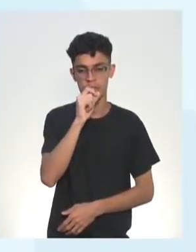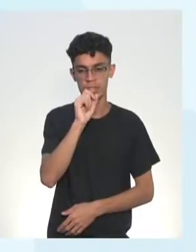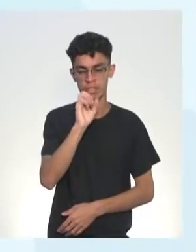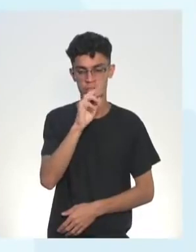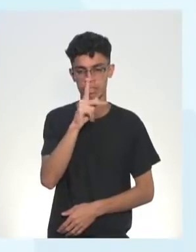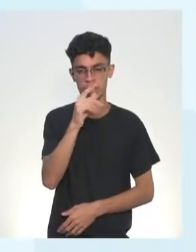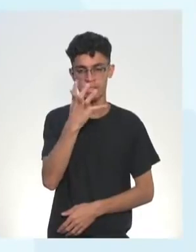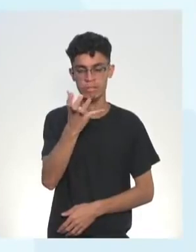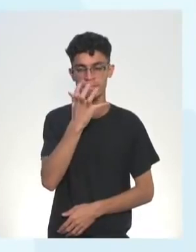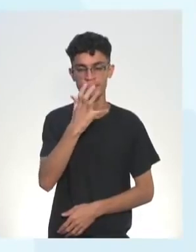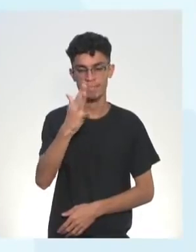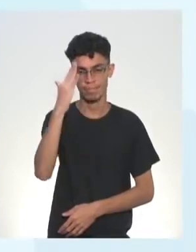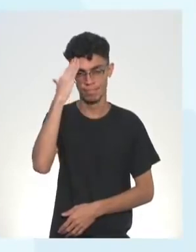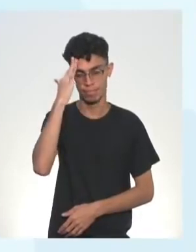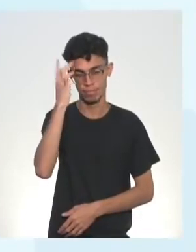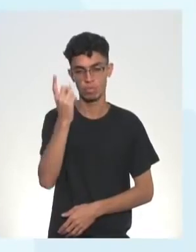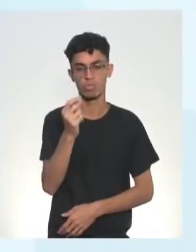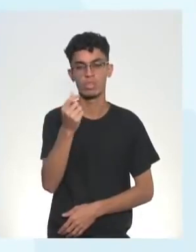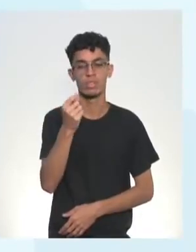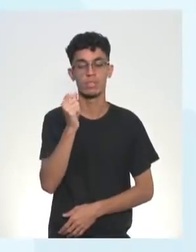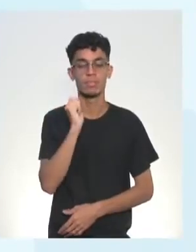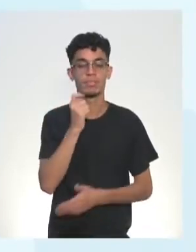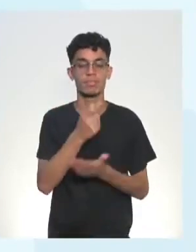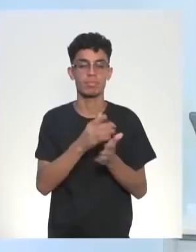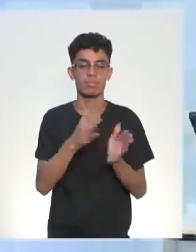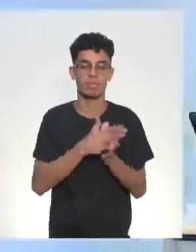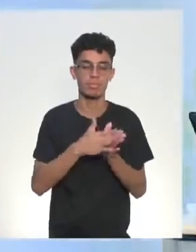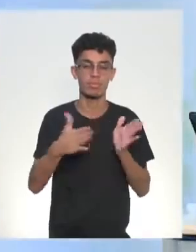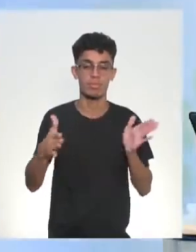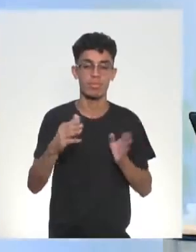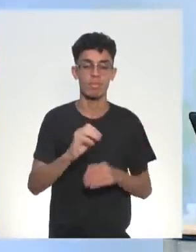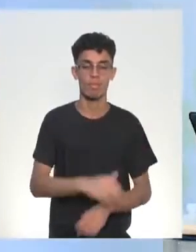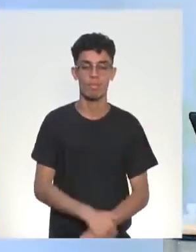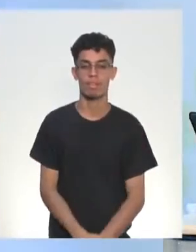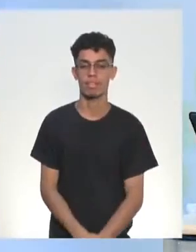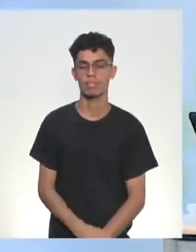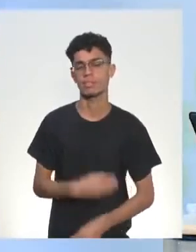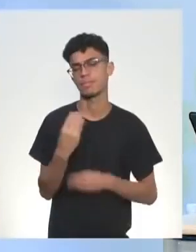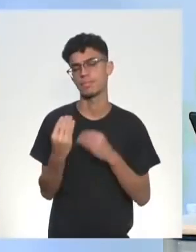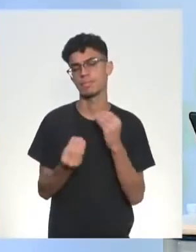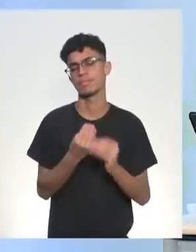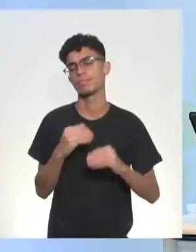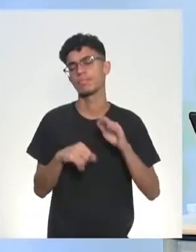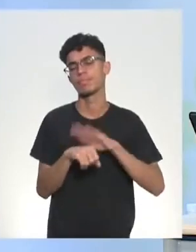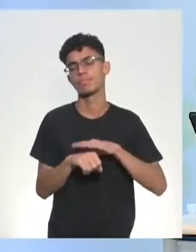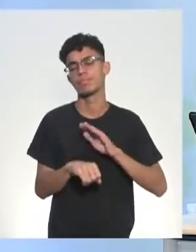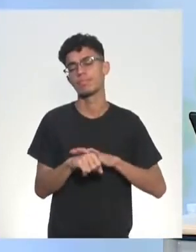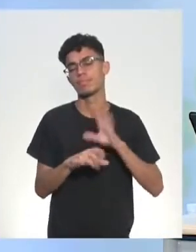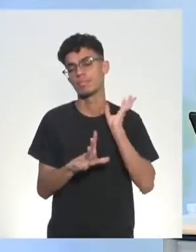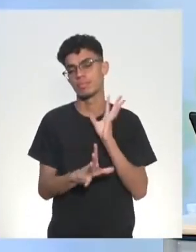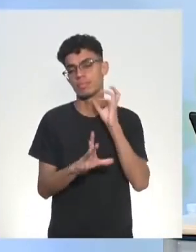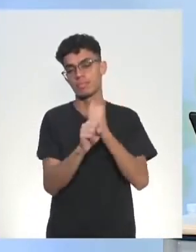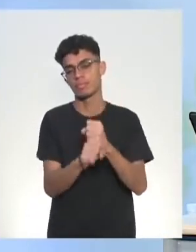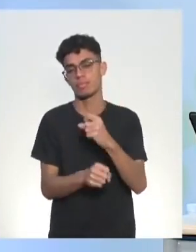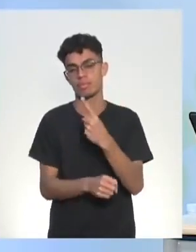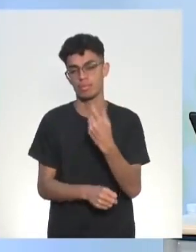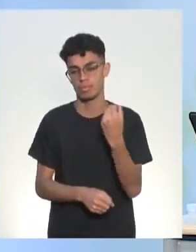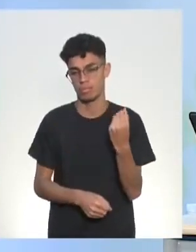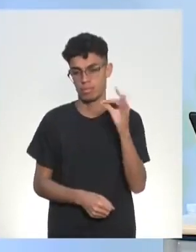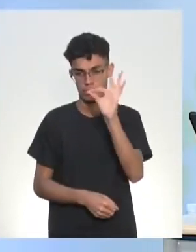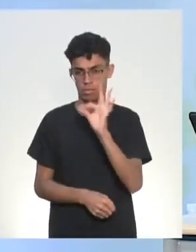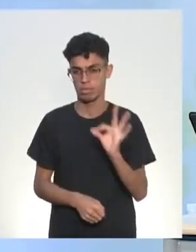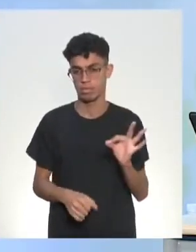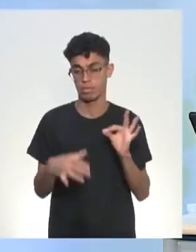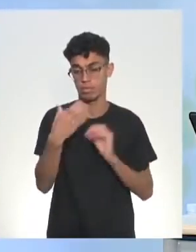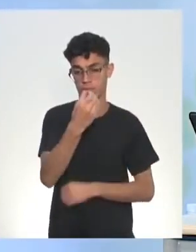bom? Eu quero saber o preço para o pagamento a prazo. Ou seja, como que você vai fazer isso? Você vai ter que calcular os 16%